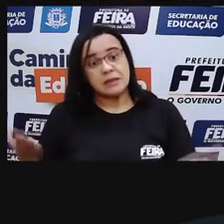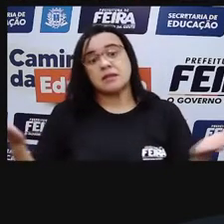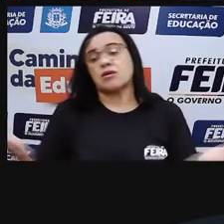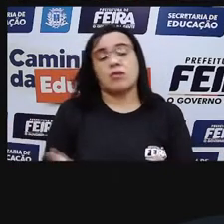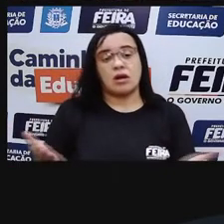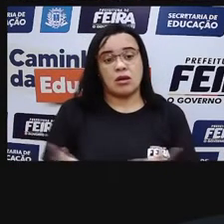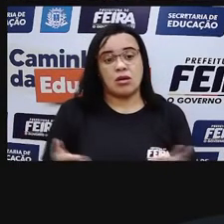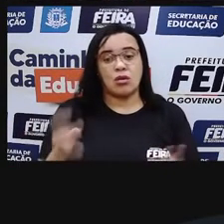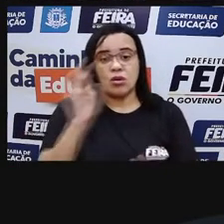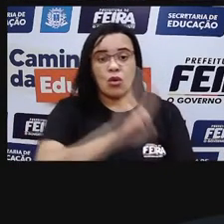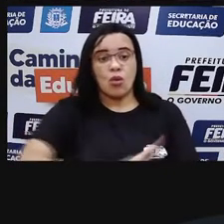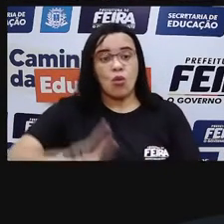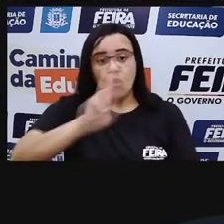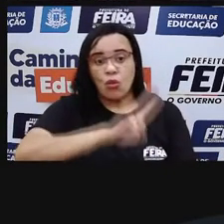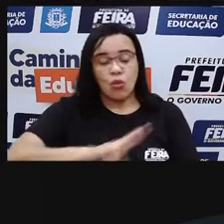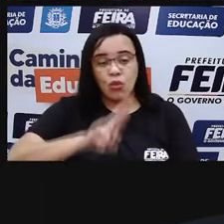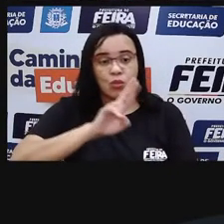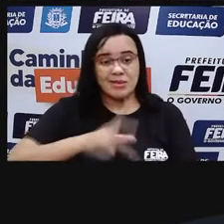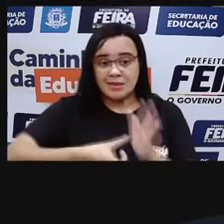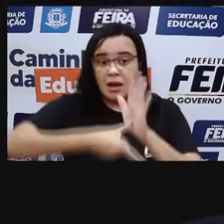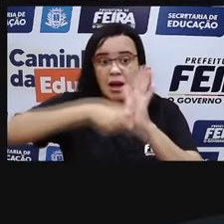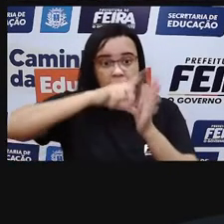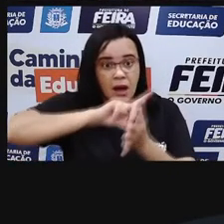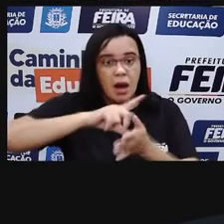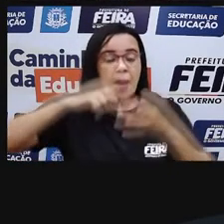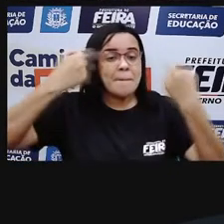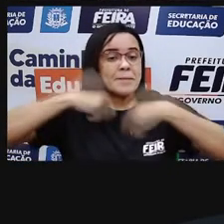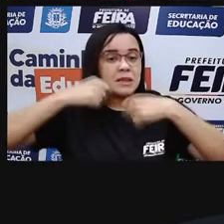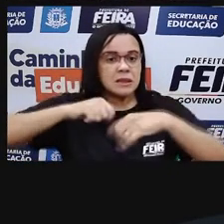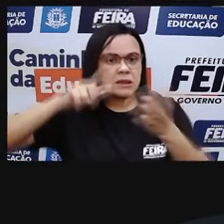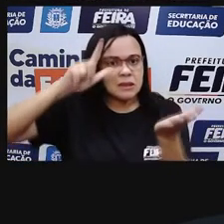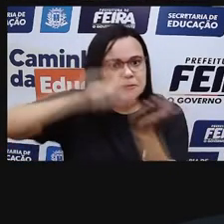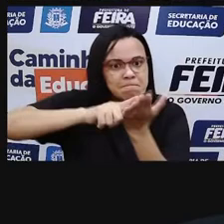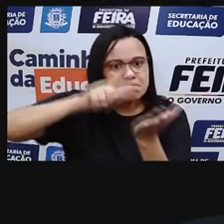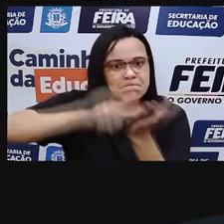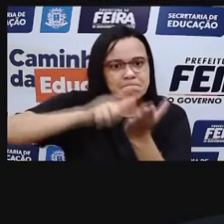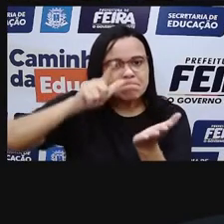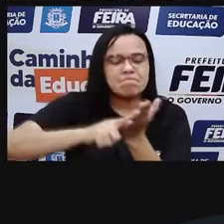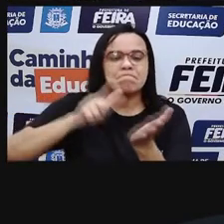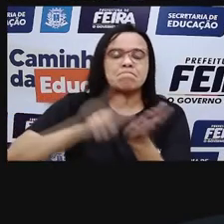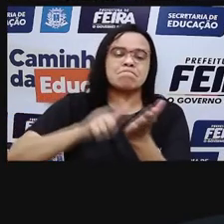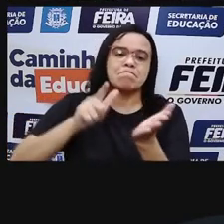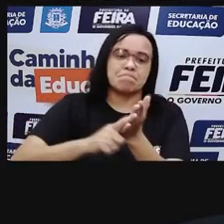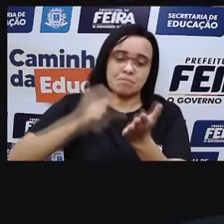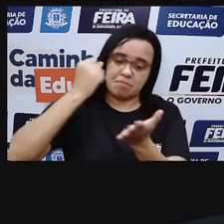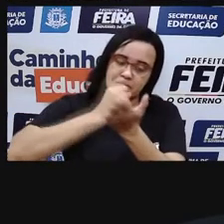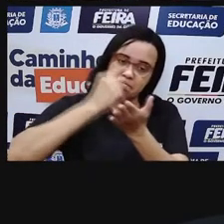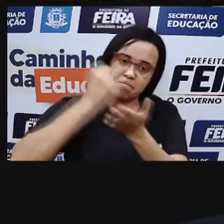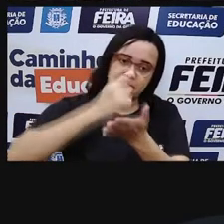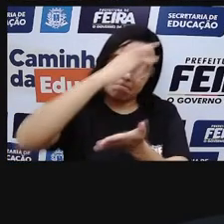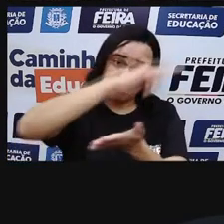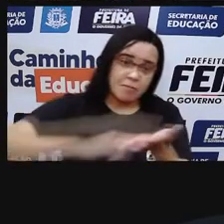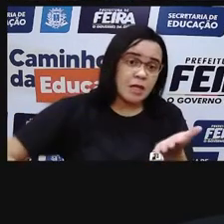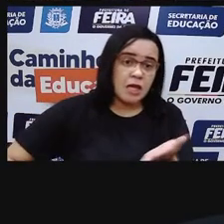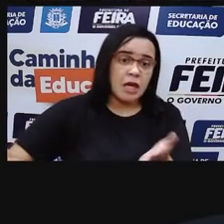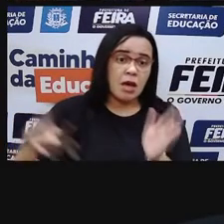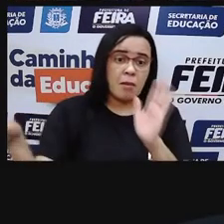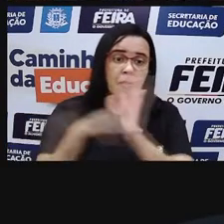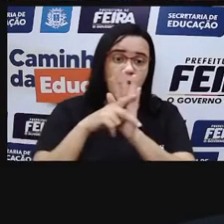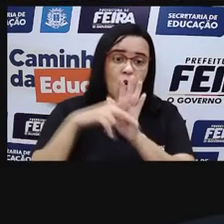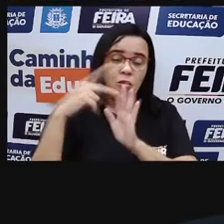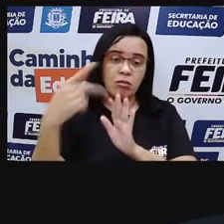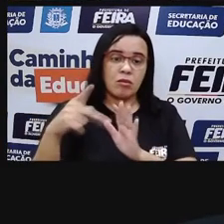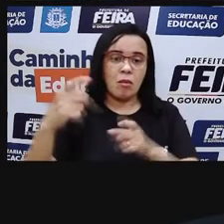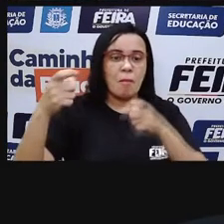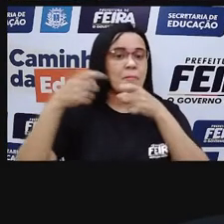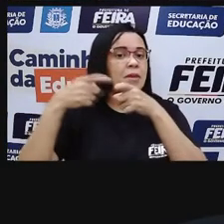utilizado e vendido na farmácia com prescrição médica? Para quê? Para tentar minimizar os efeitos que já estão